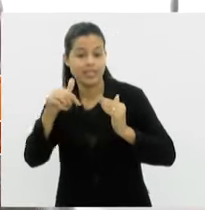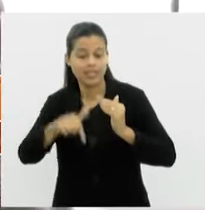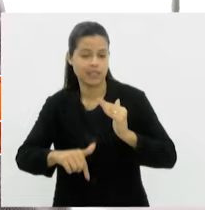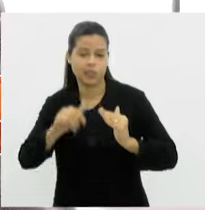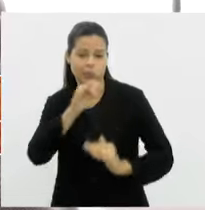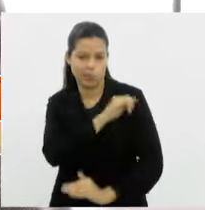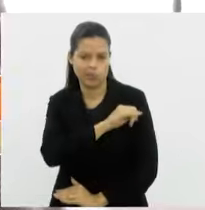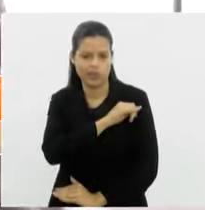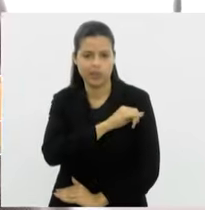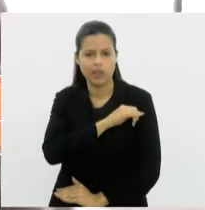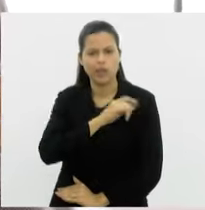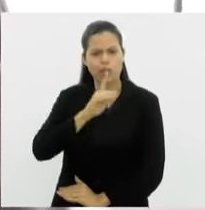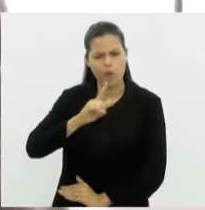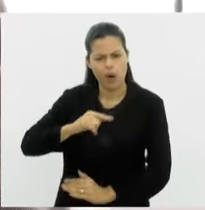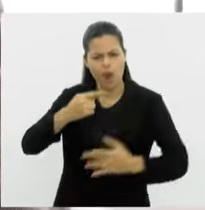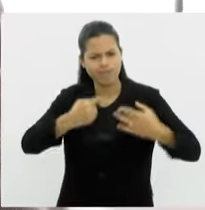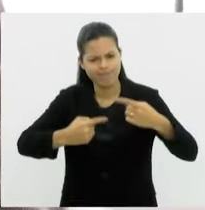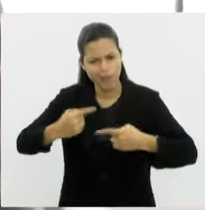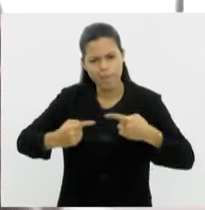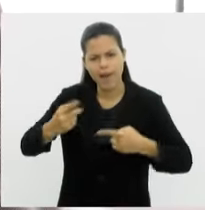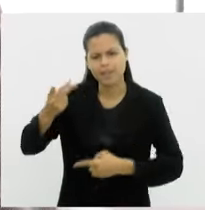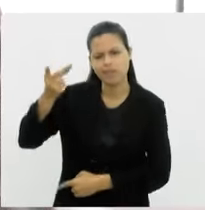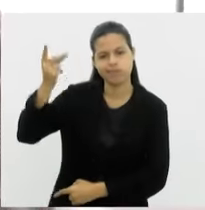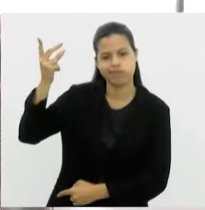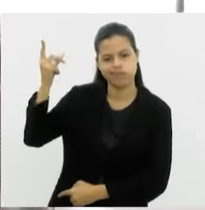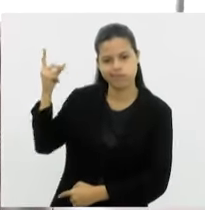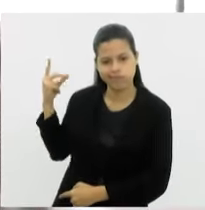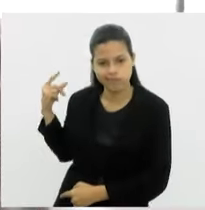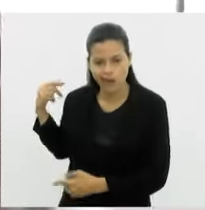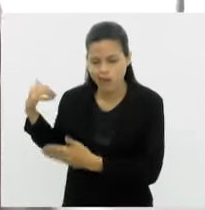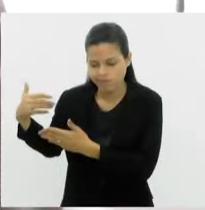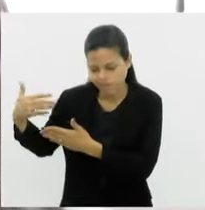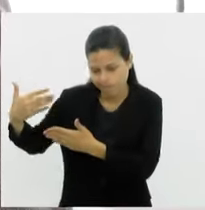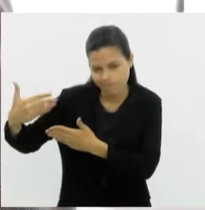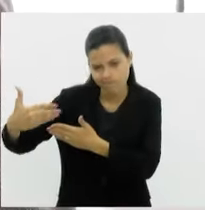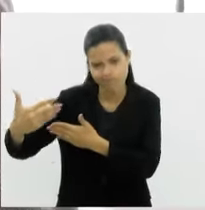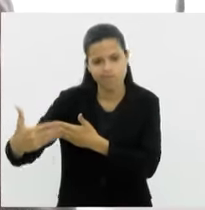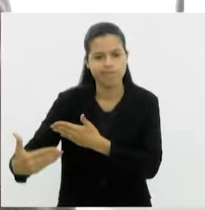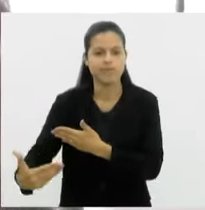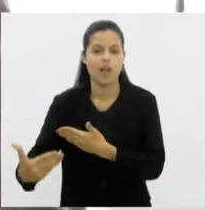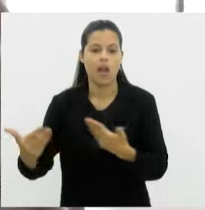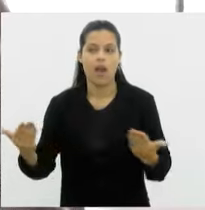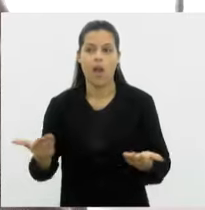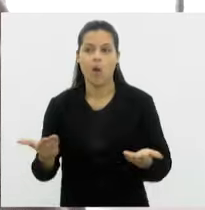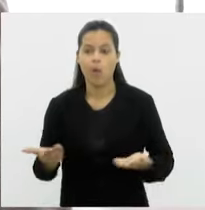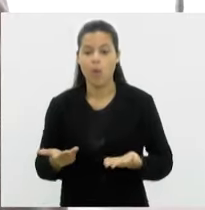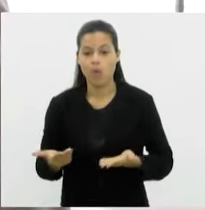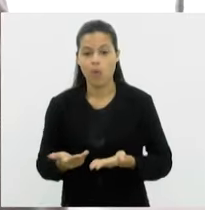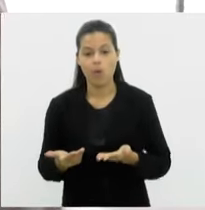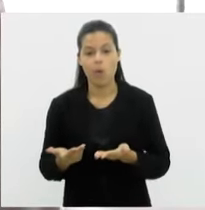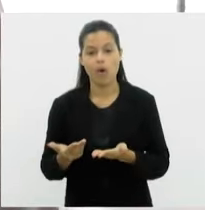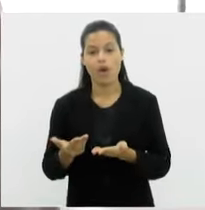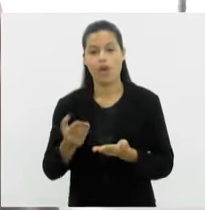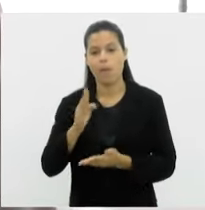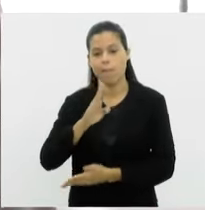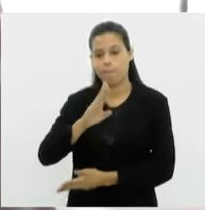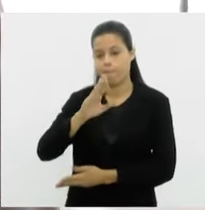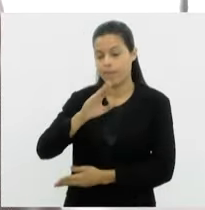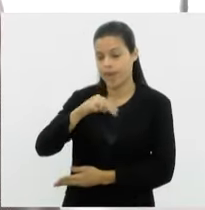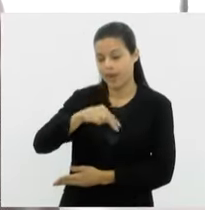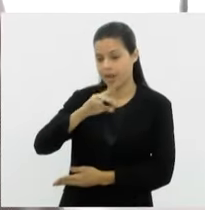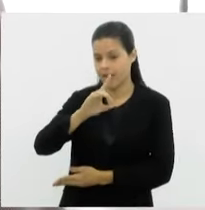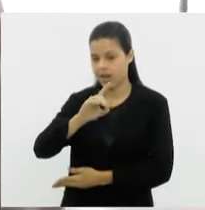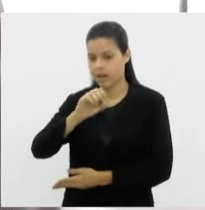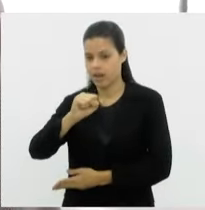isso é uma discussão muito antiga que vem se amadurecendo ao longo do tempo. E agora, recentemente, o BNDES, juntamente